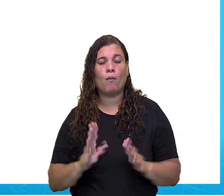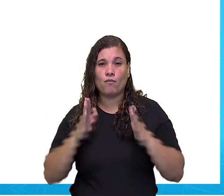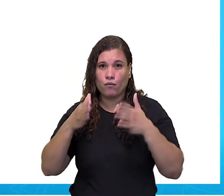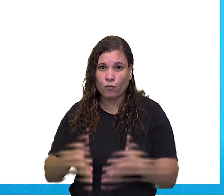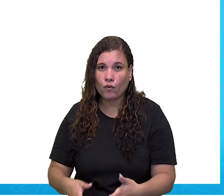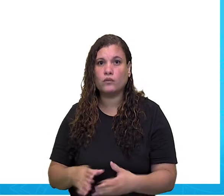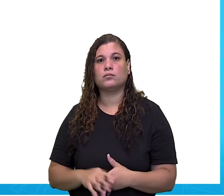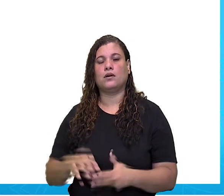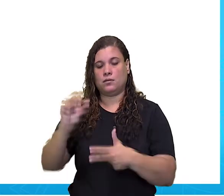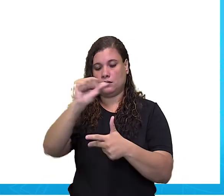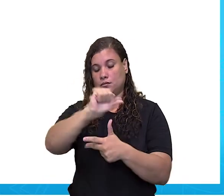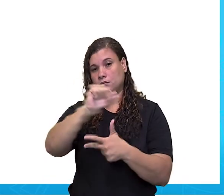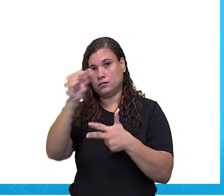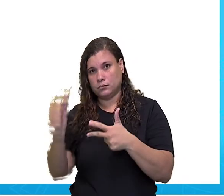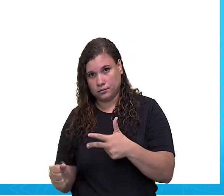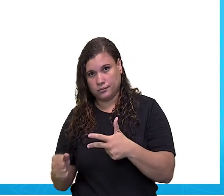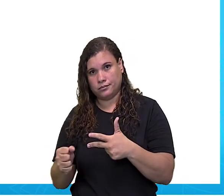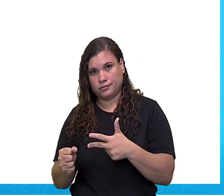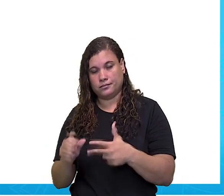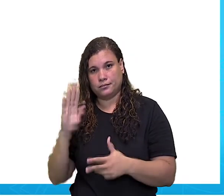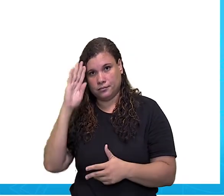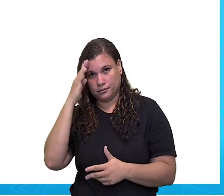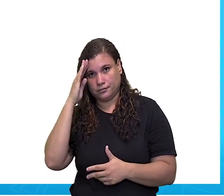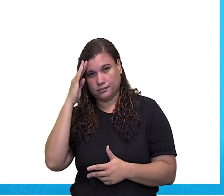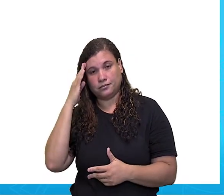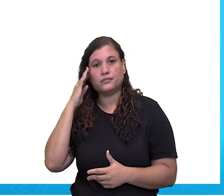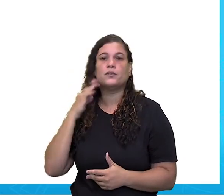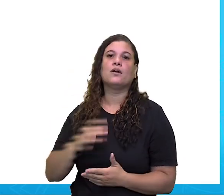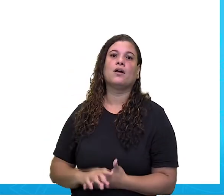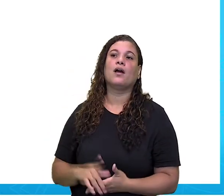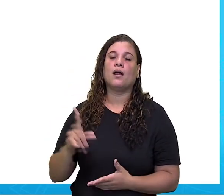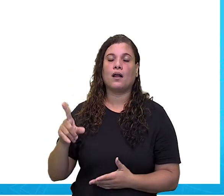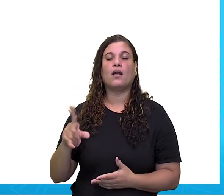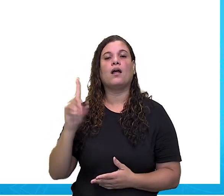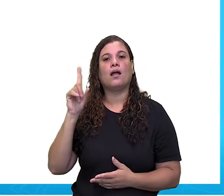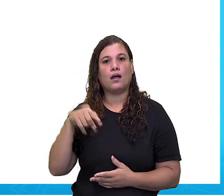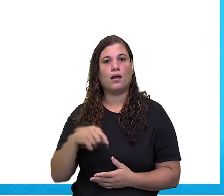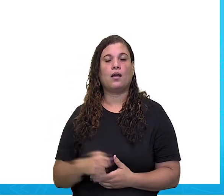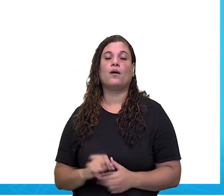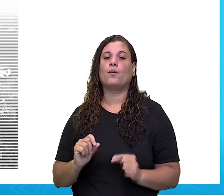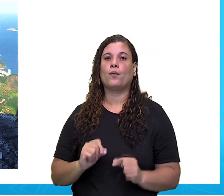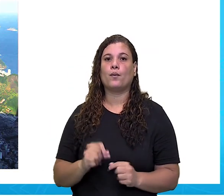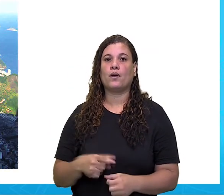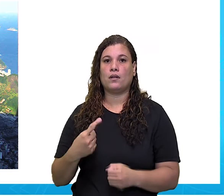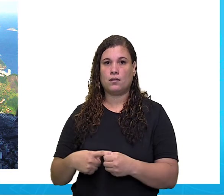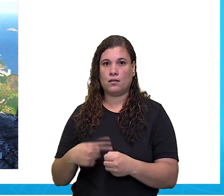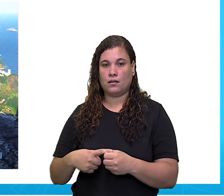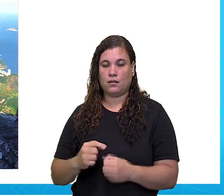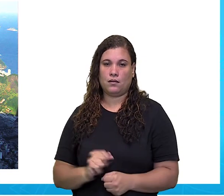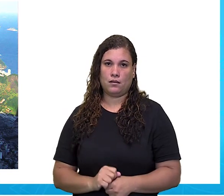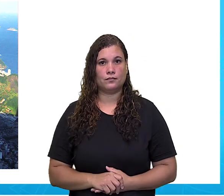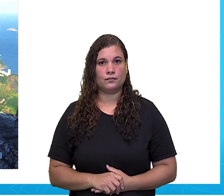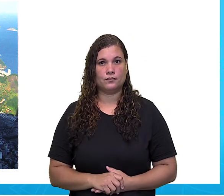Então, Brasília é uma sede, uma cidade político-administrativa.